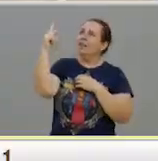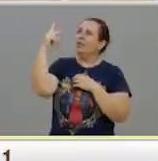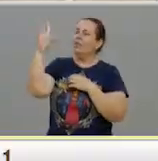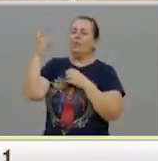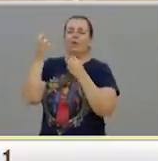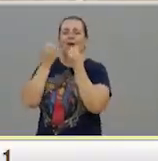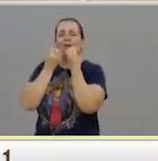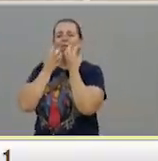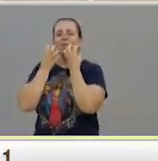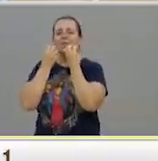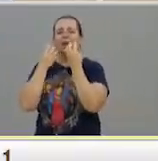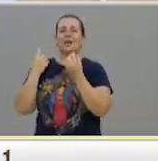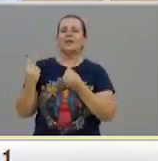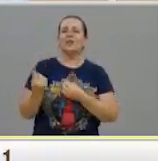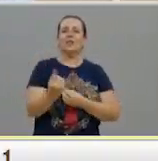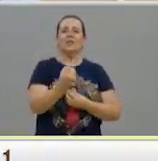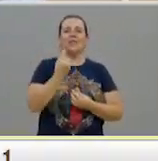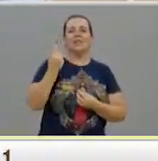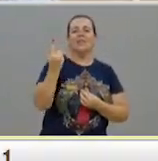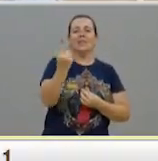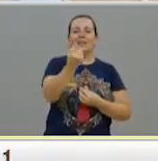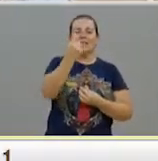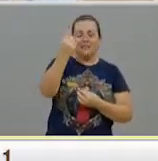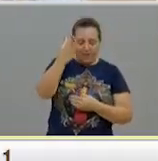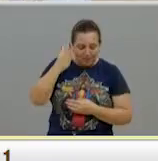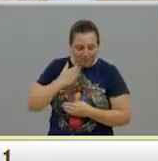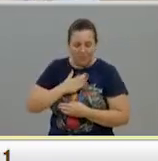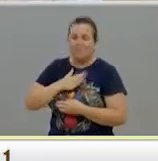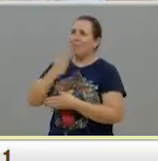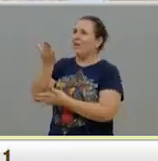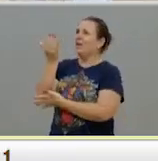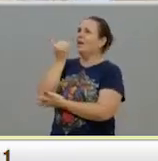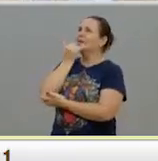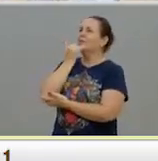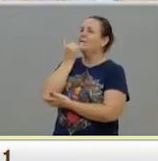E a tua bondade infinita me